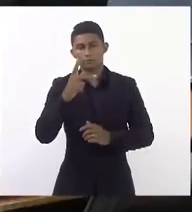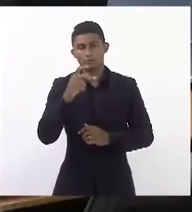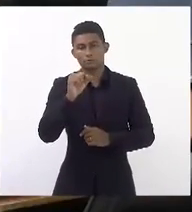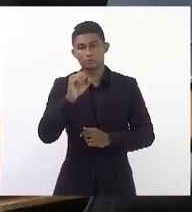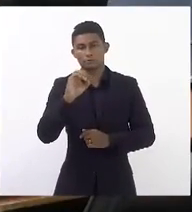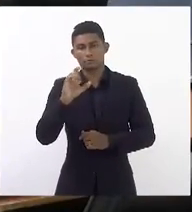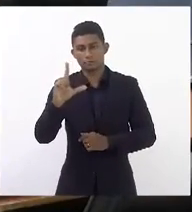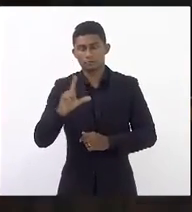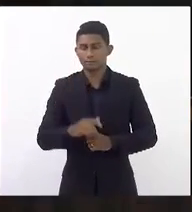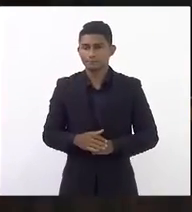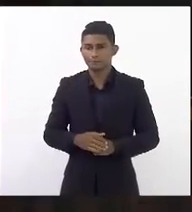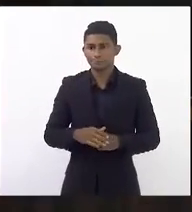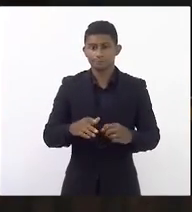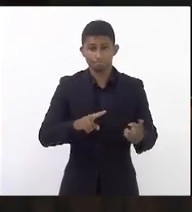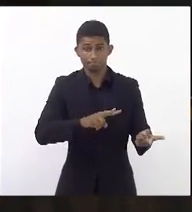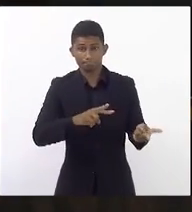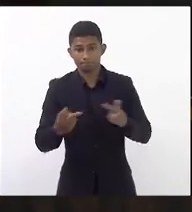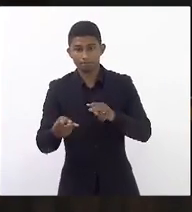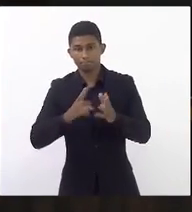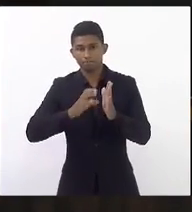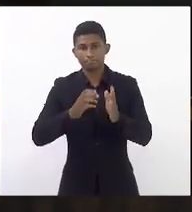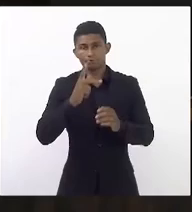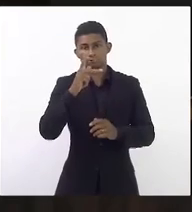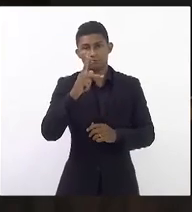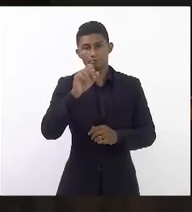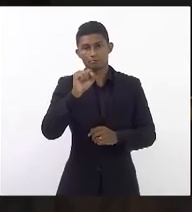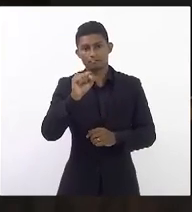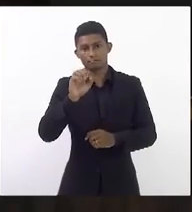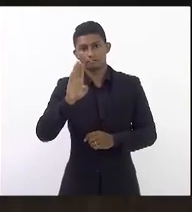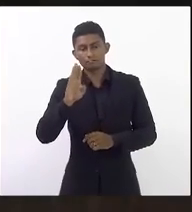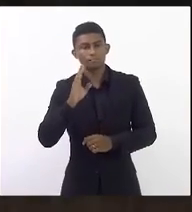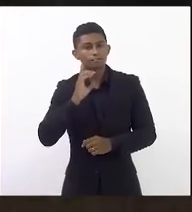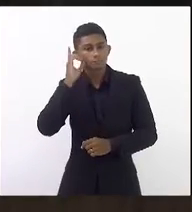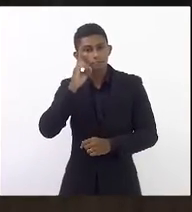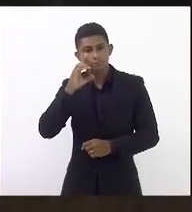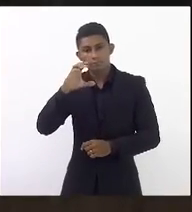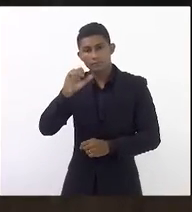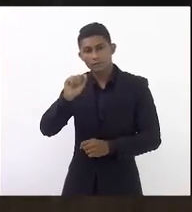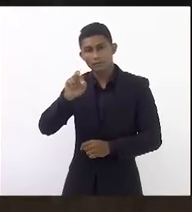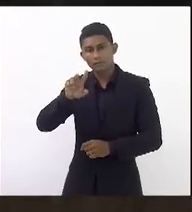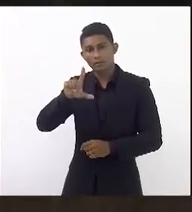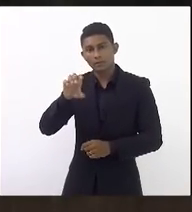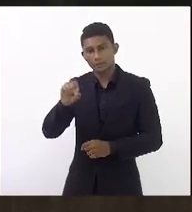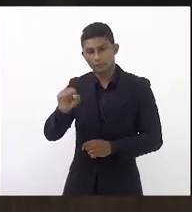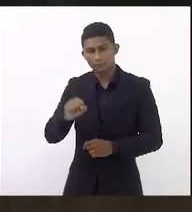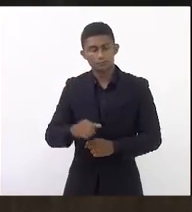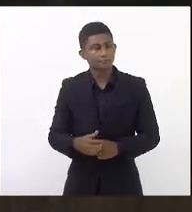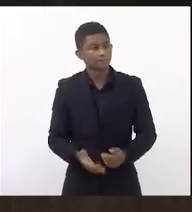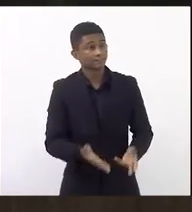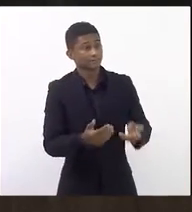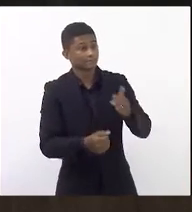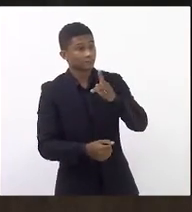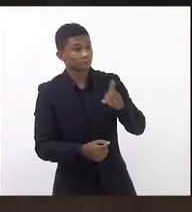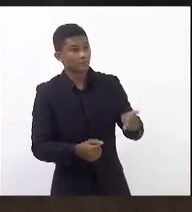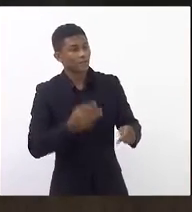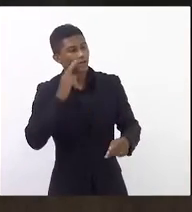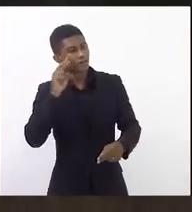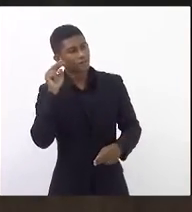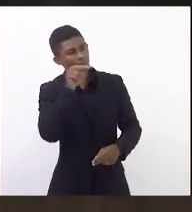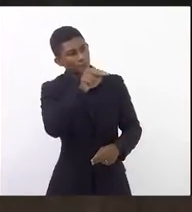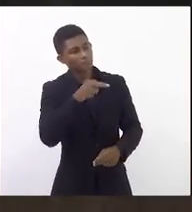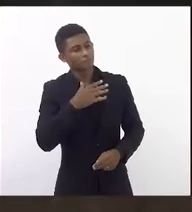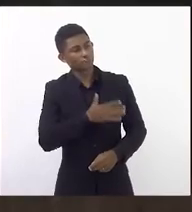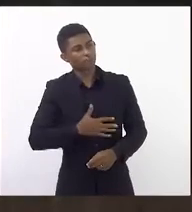Para encaminhar, pelo PSB, deputado Carlos Mink. Presidente, um prazer vê-lo aí. Sei do apreço de